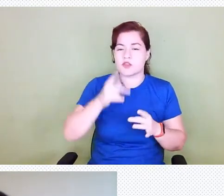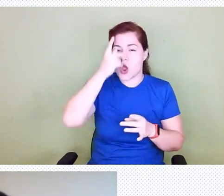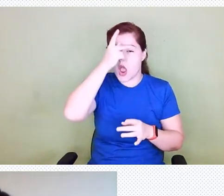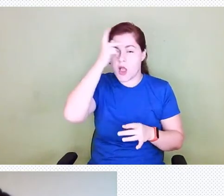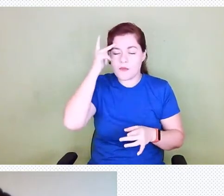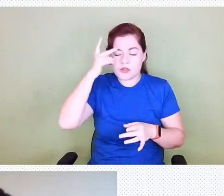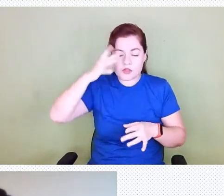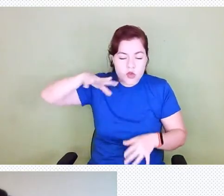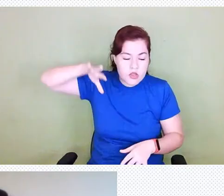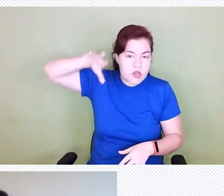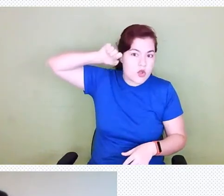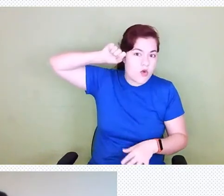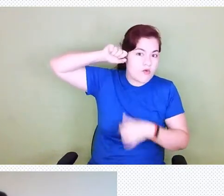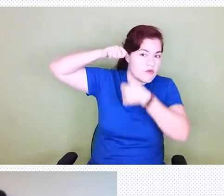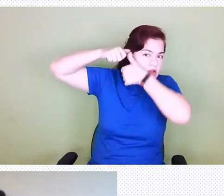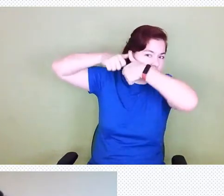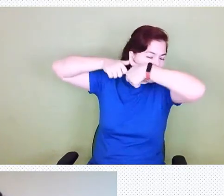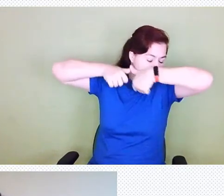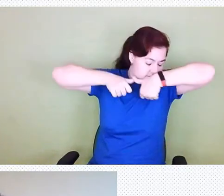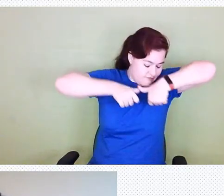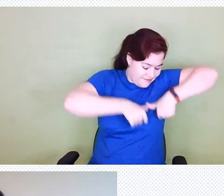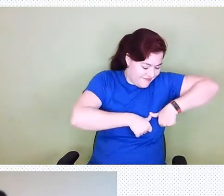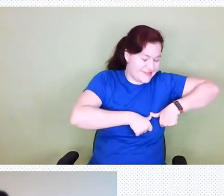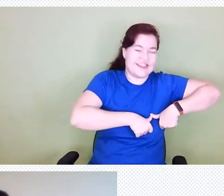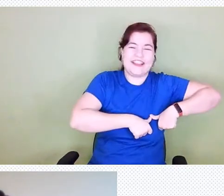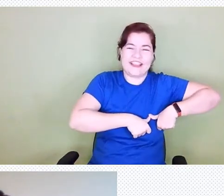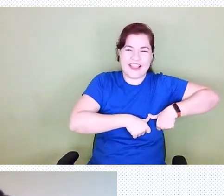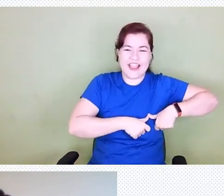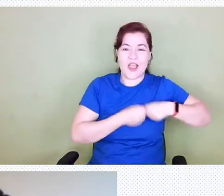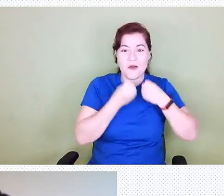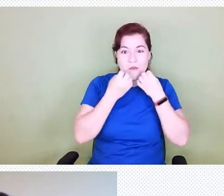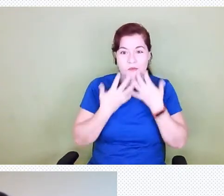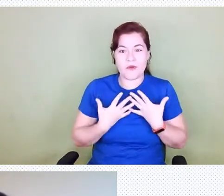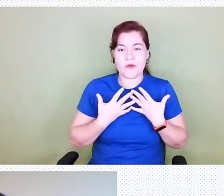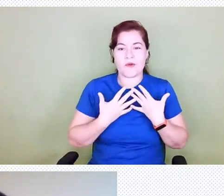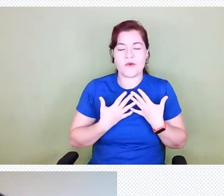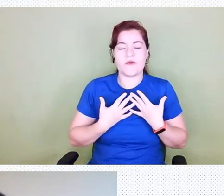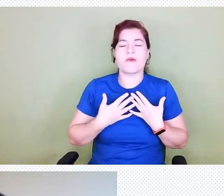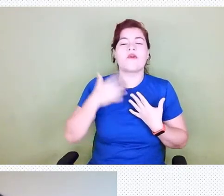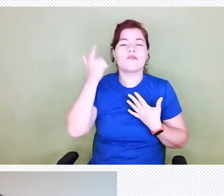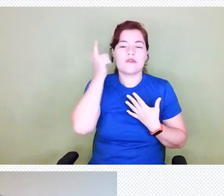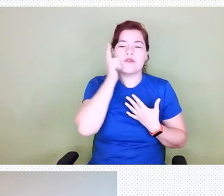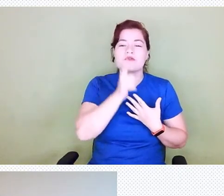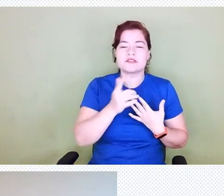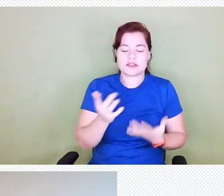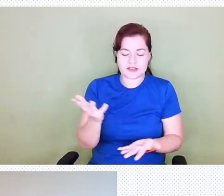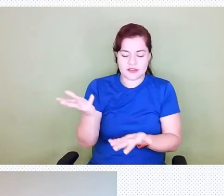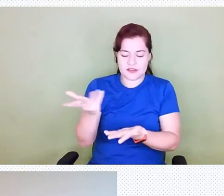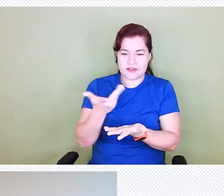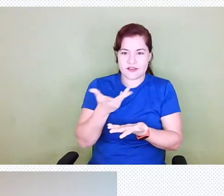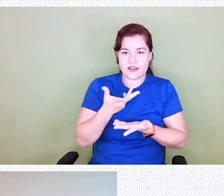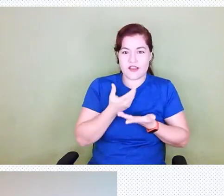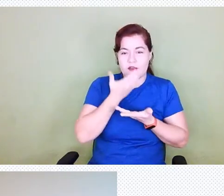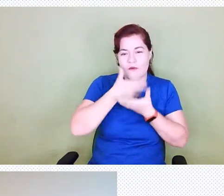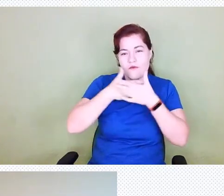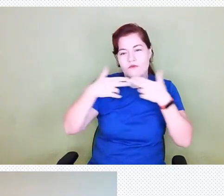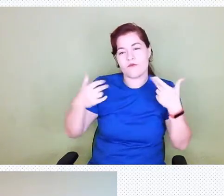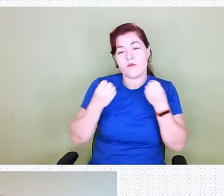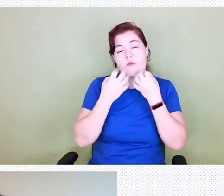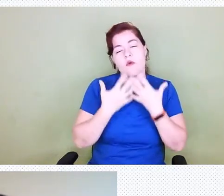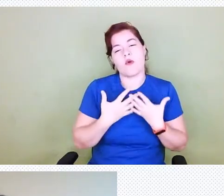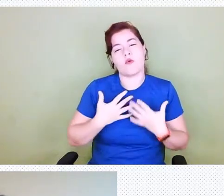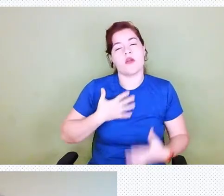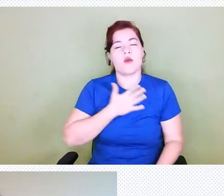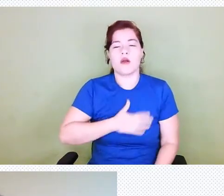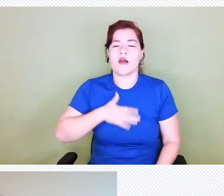a mantêm em um coração bom e honesto é que vão colher os melhores frutos. Eu gosto muito da frase